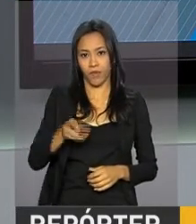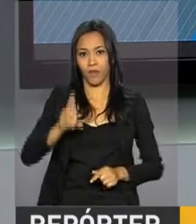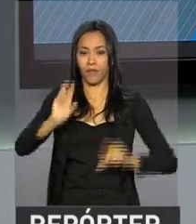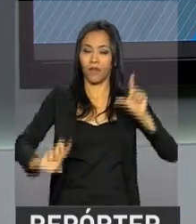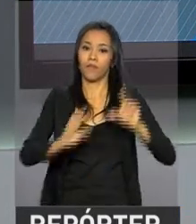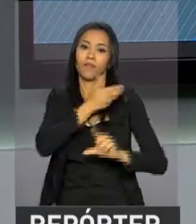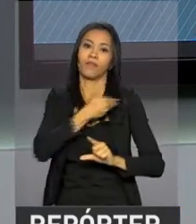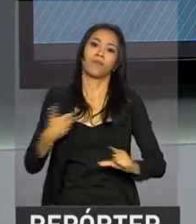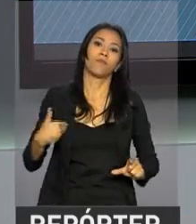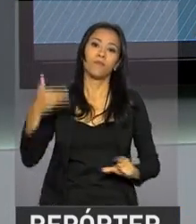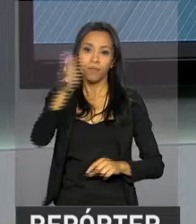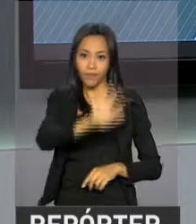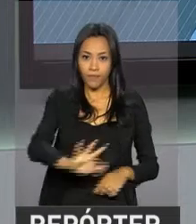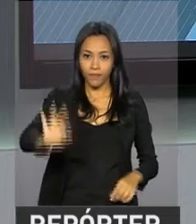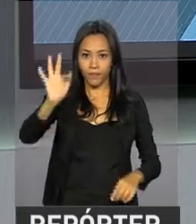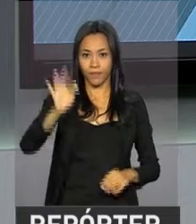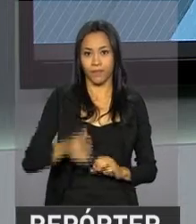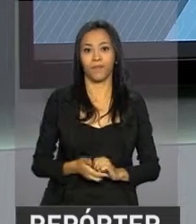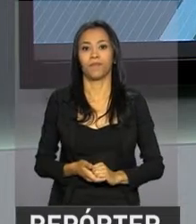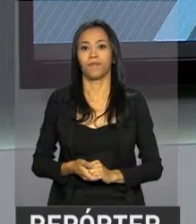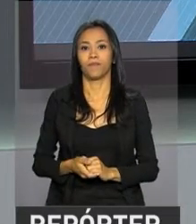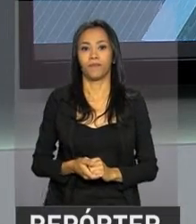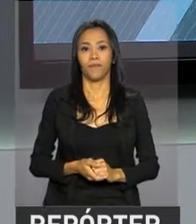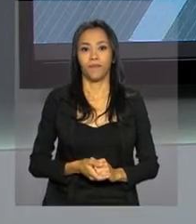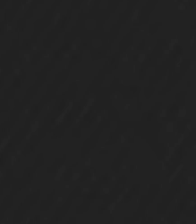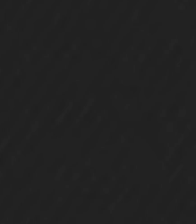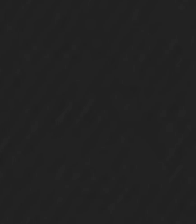nbr a tv do governo federal